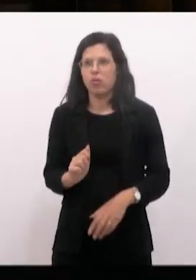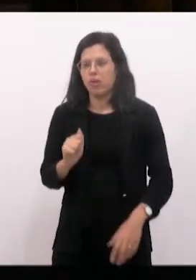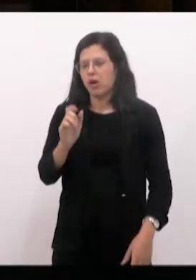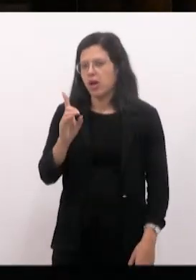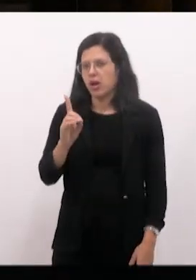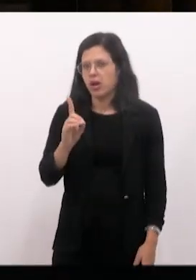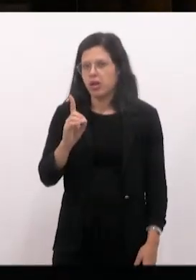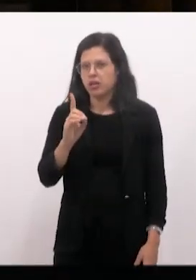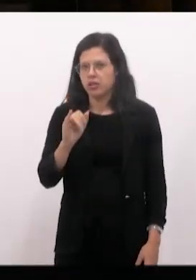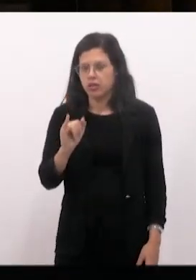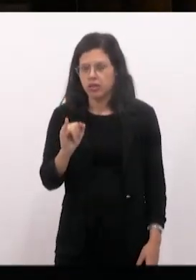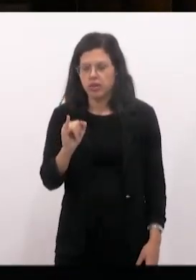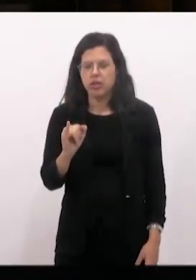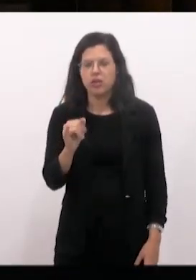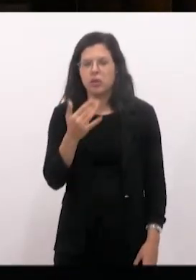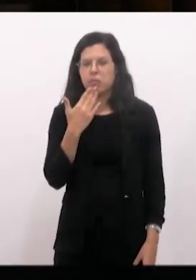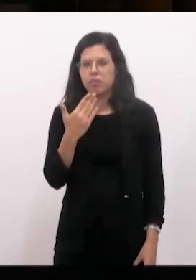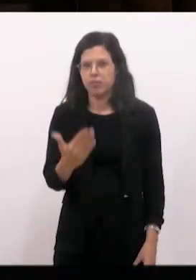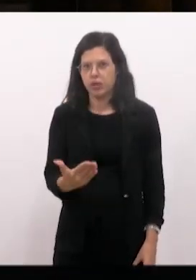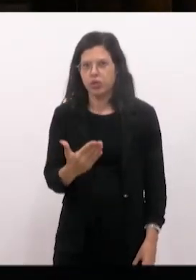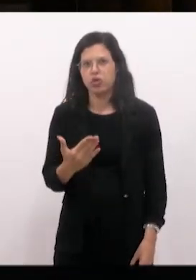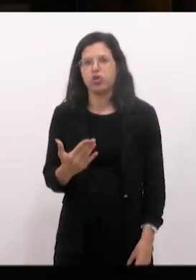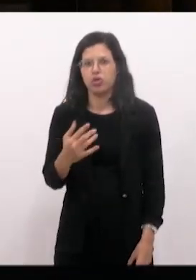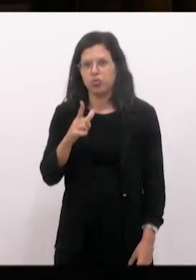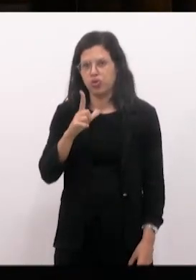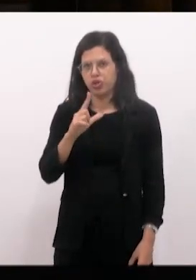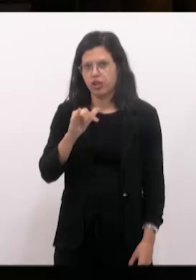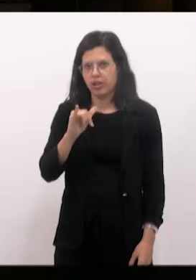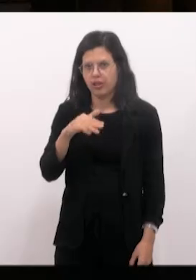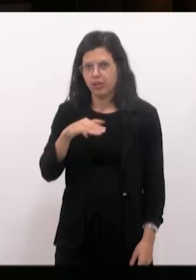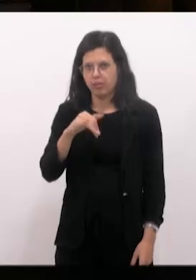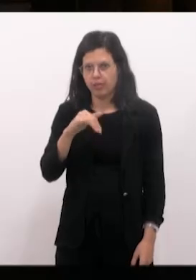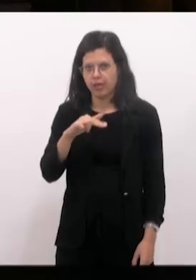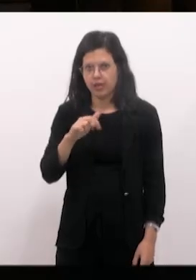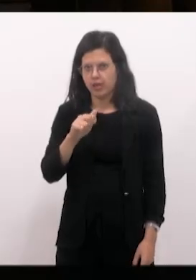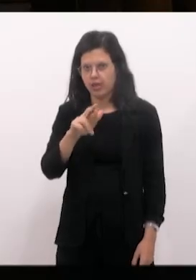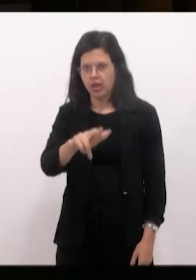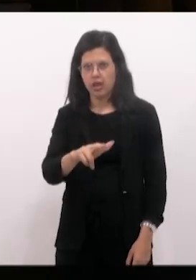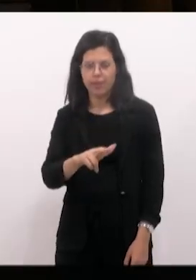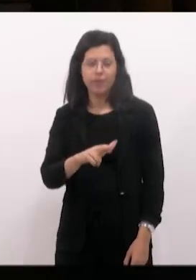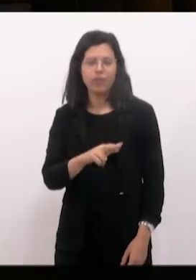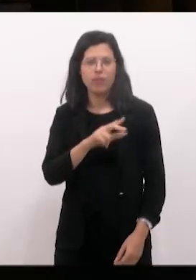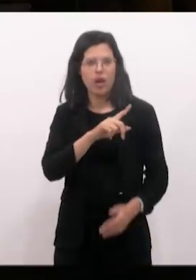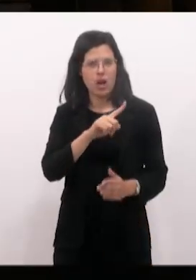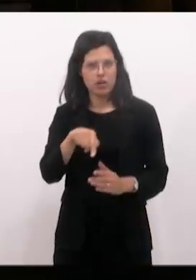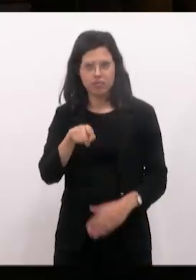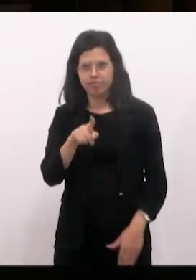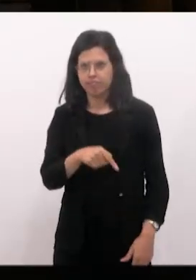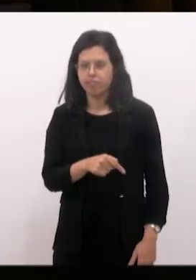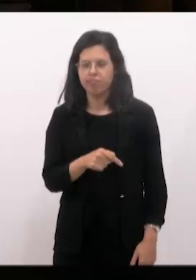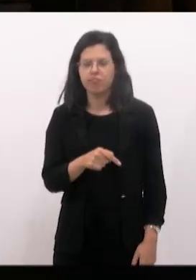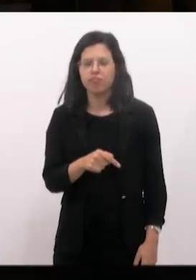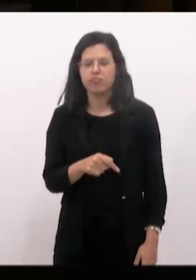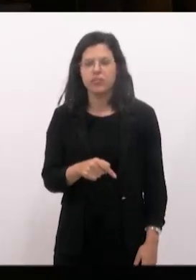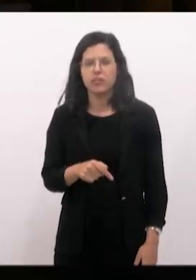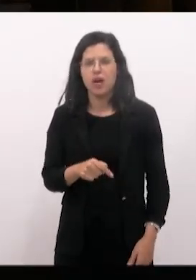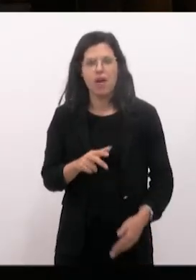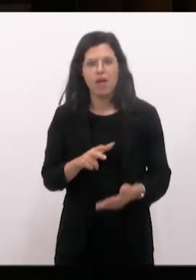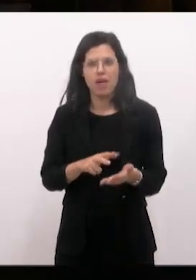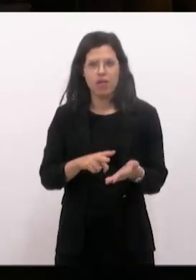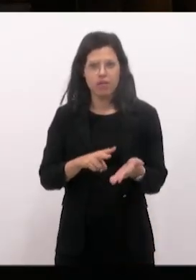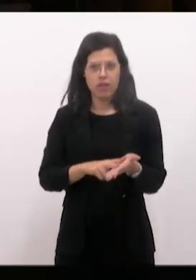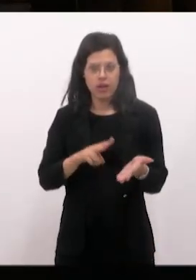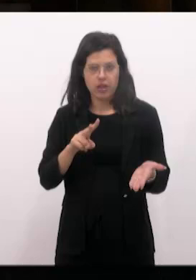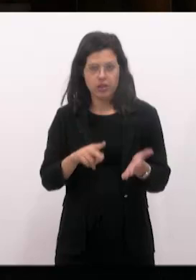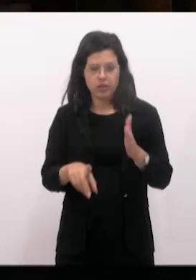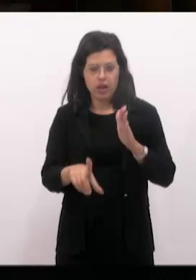inconstitucionalidade, com pedido de medida liminar para suspender a eficácia da lei